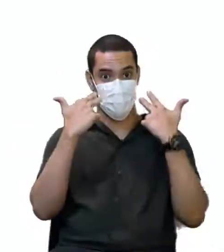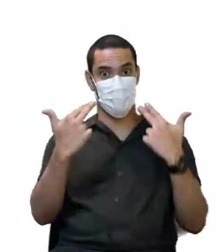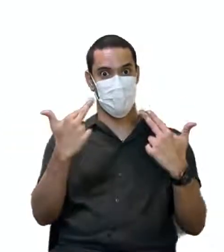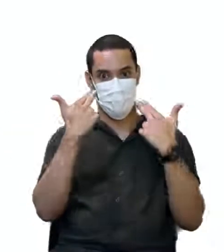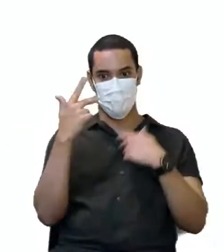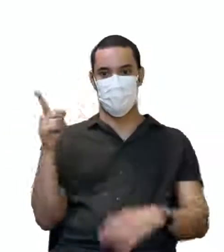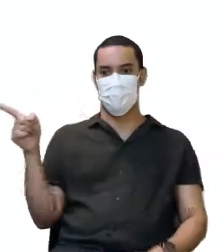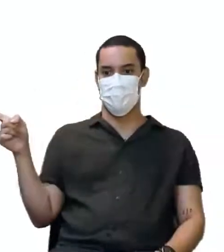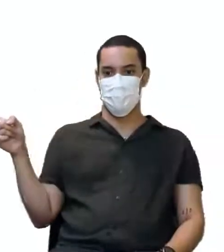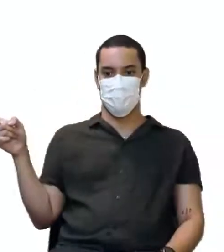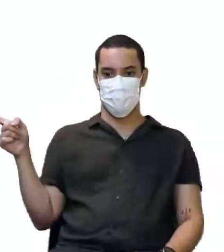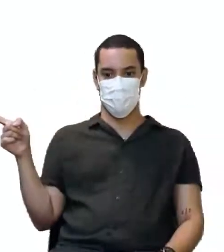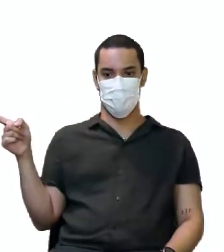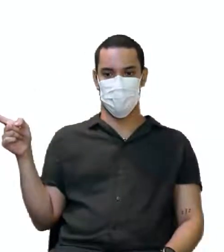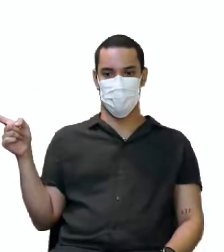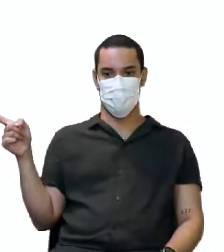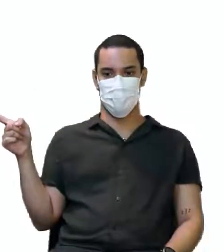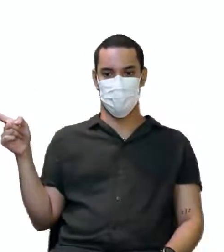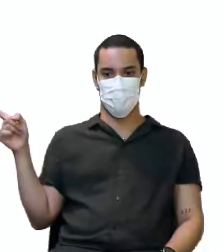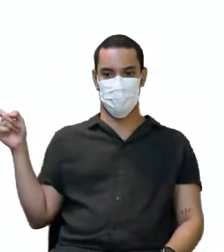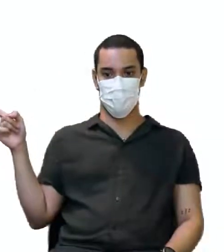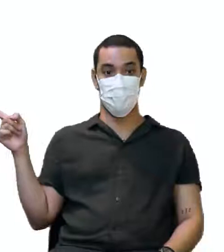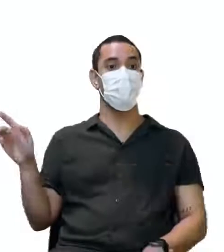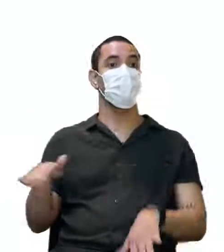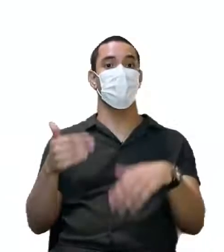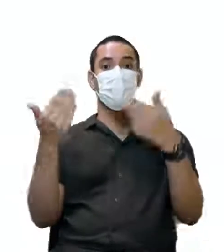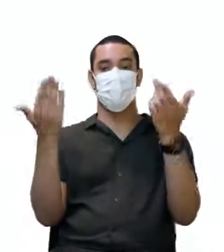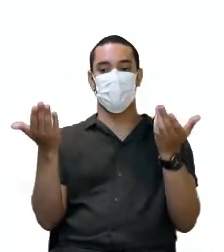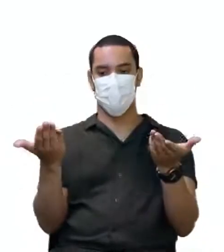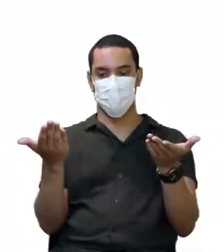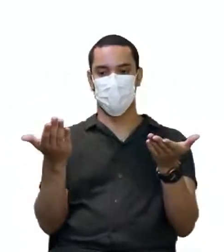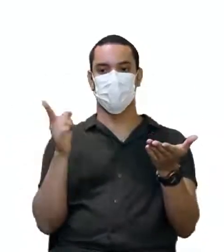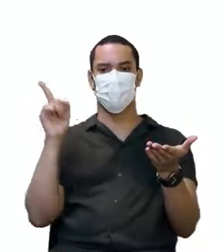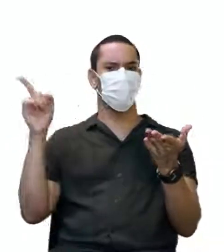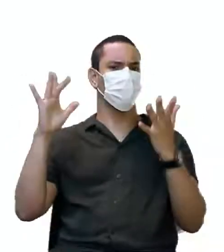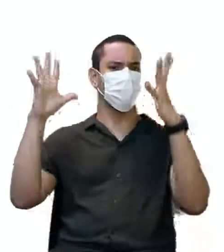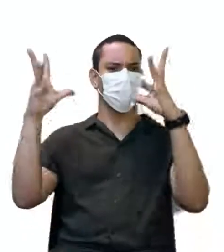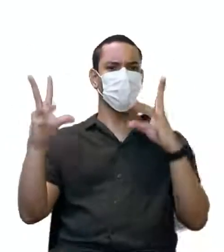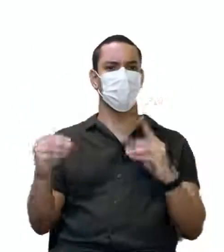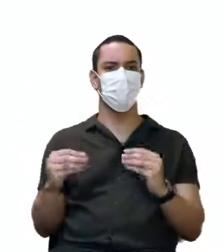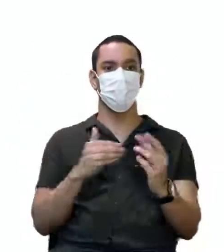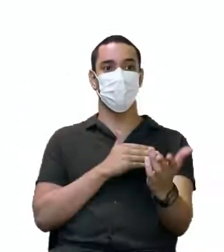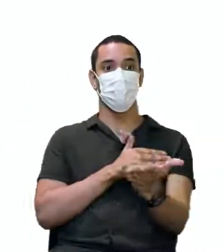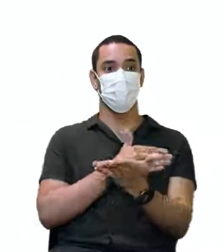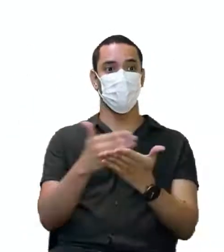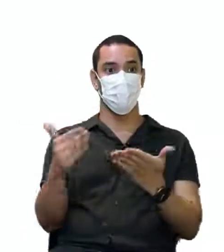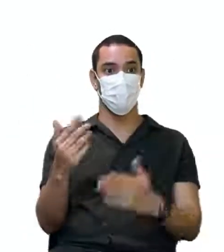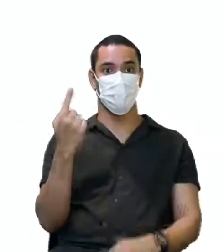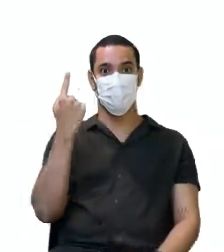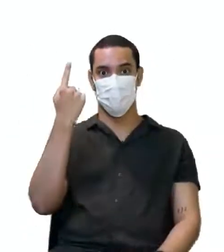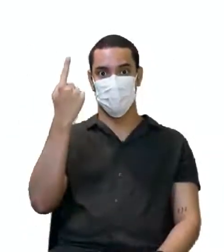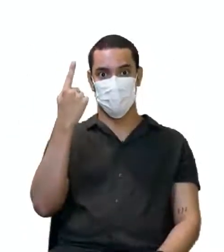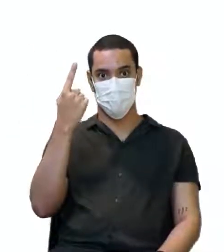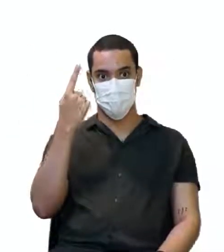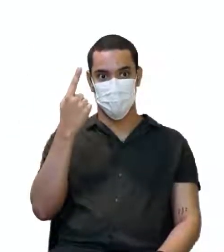eles. Perfeito? Aí, isso tudo a partir do gênero Australopithecus, a